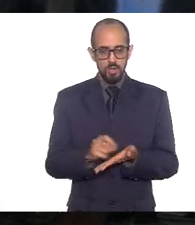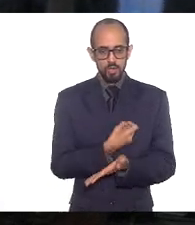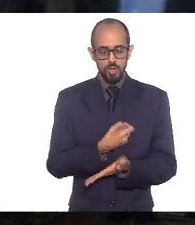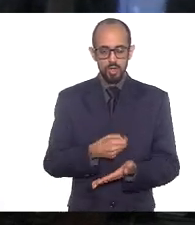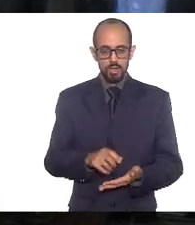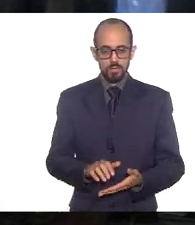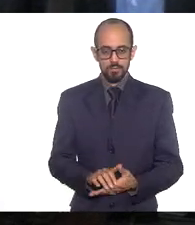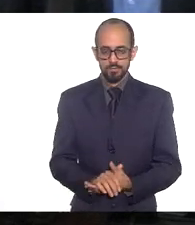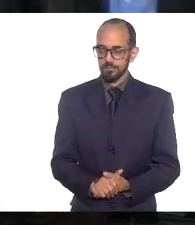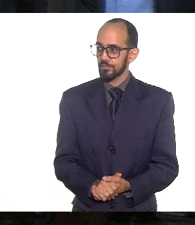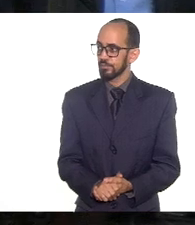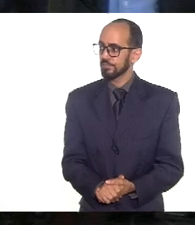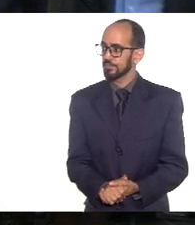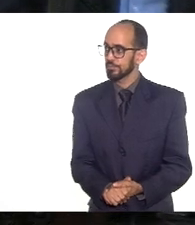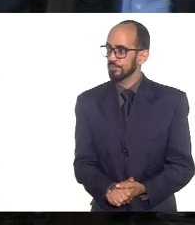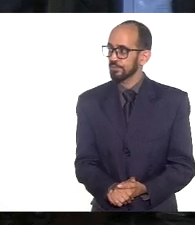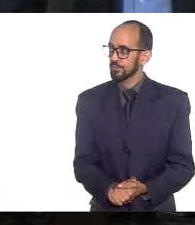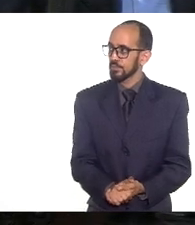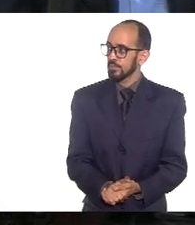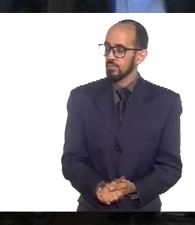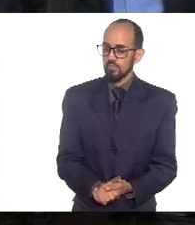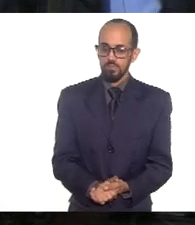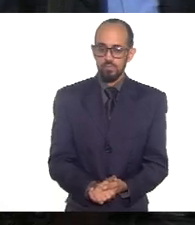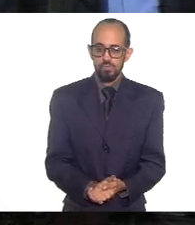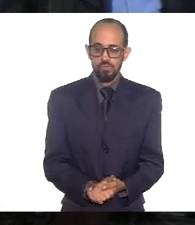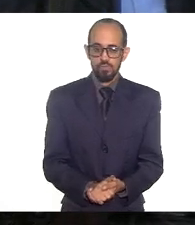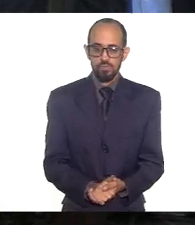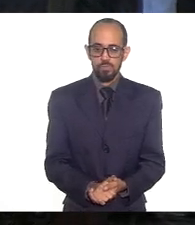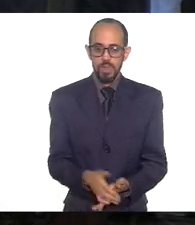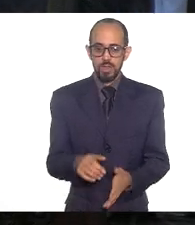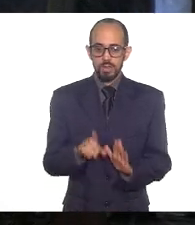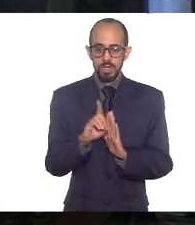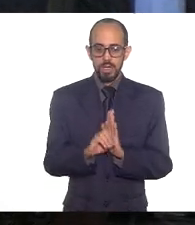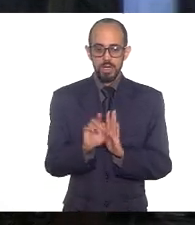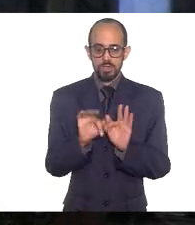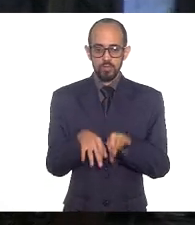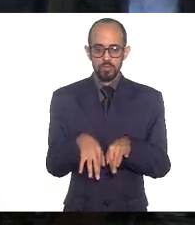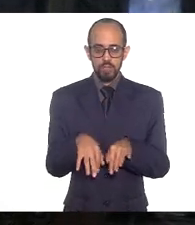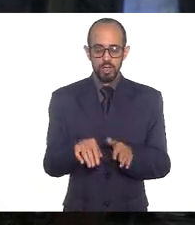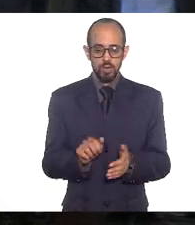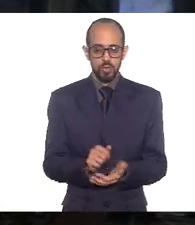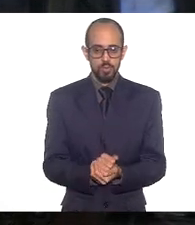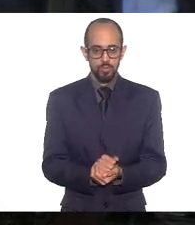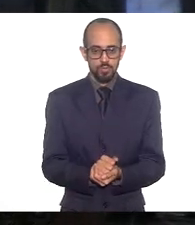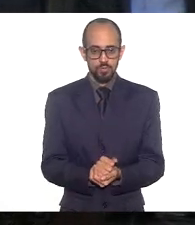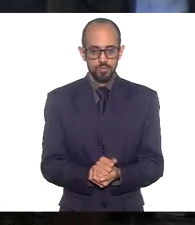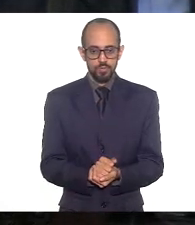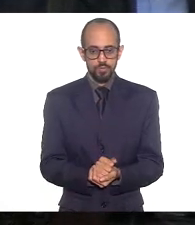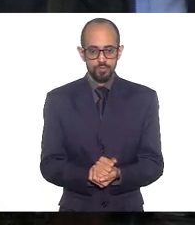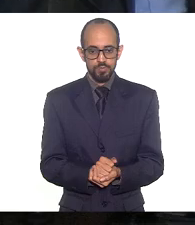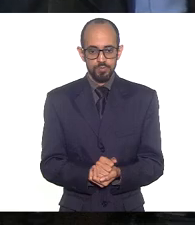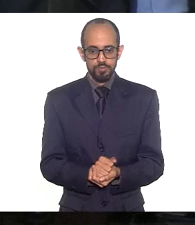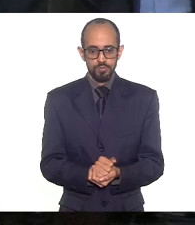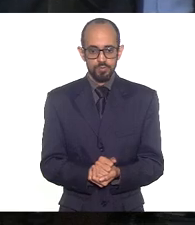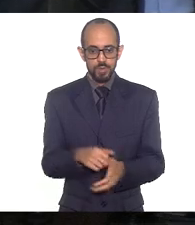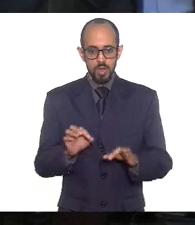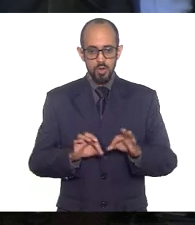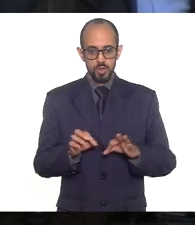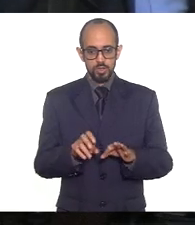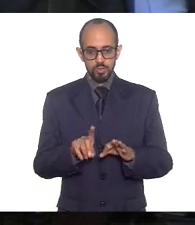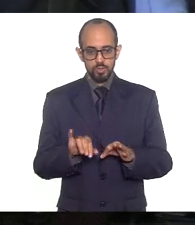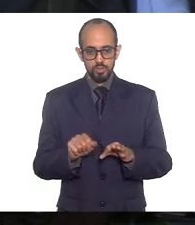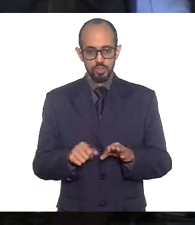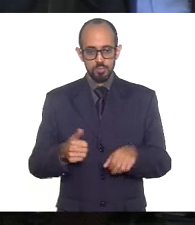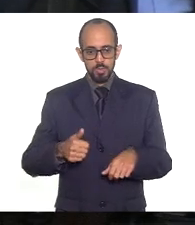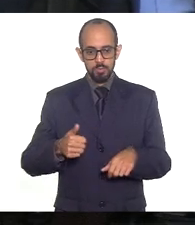autógrafo 1 em relação ao final fazer coisas na ordem do dia de acordo com o primeiro